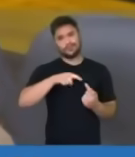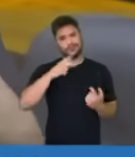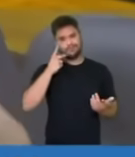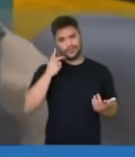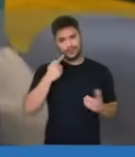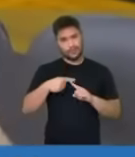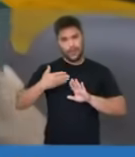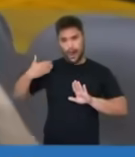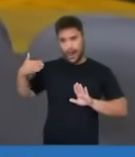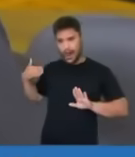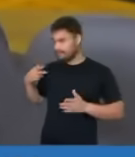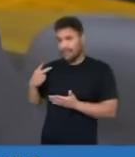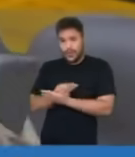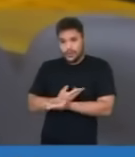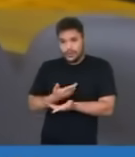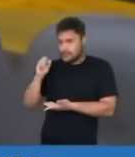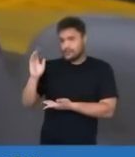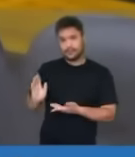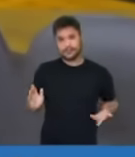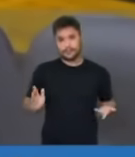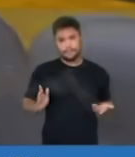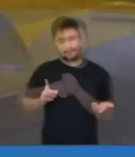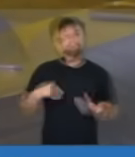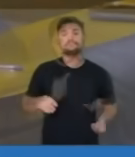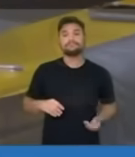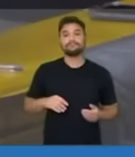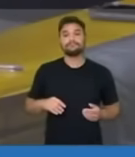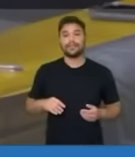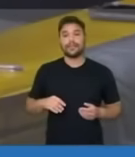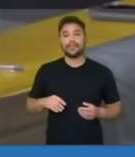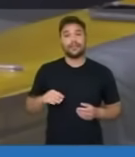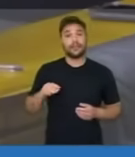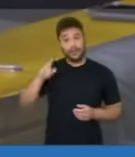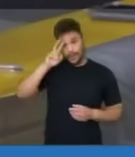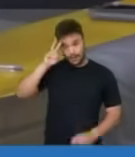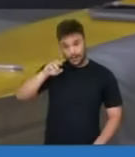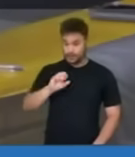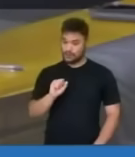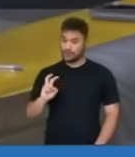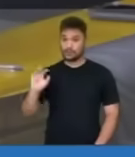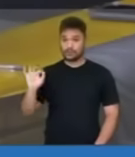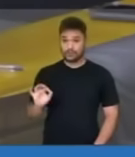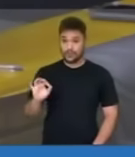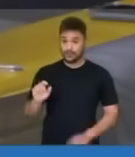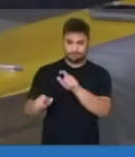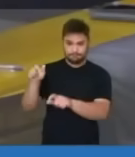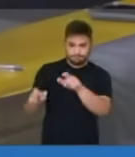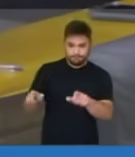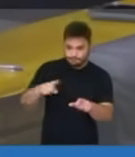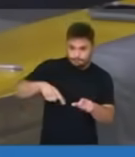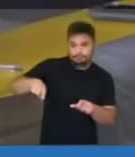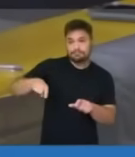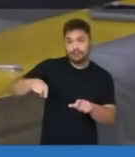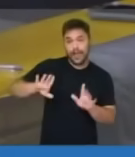de tudo o que tem acontecido no nosso país. Por isso a gente está em obstrução. Apenas lembrando que 85% das pessoas